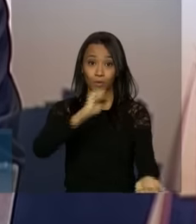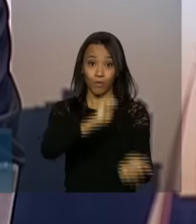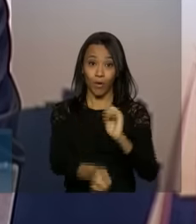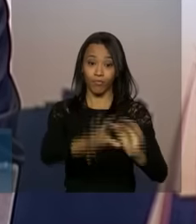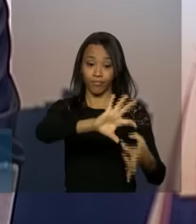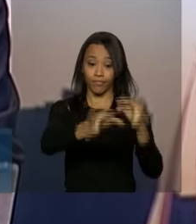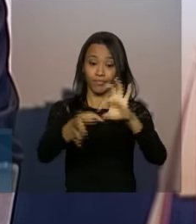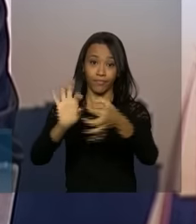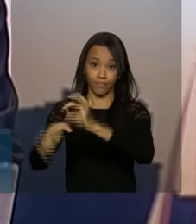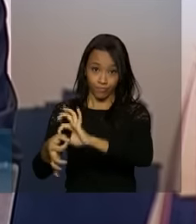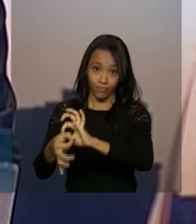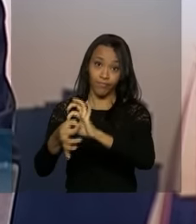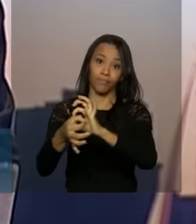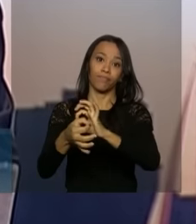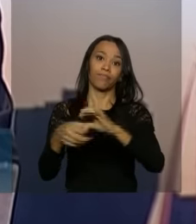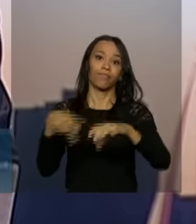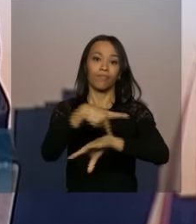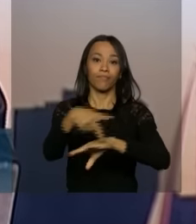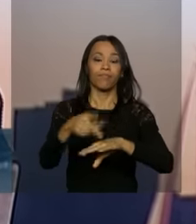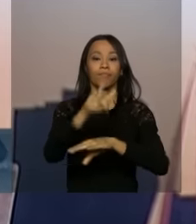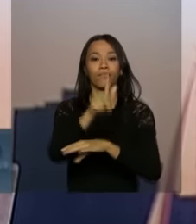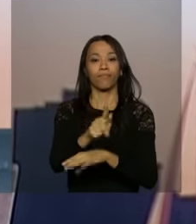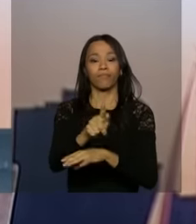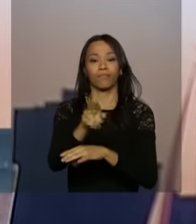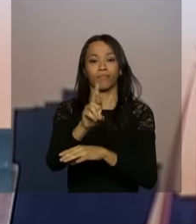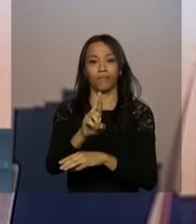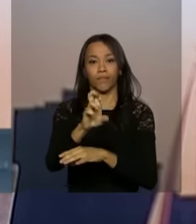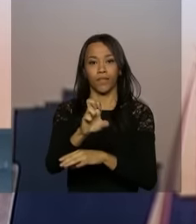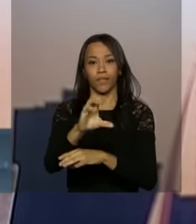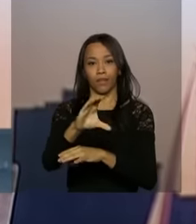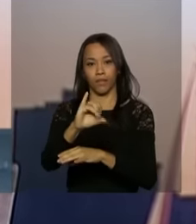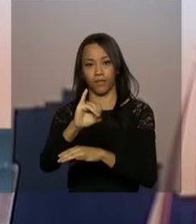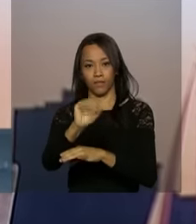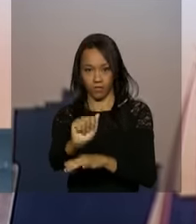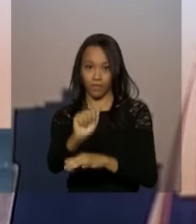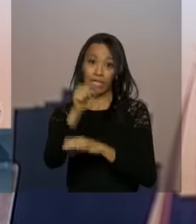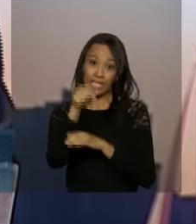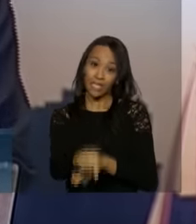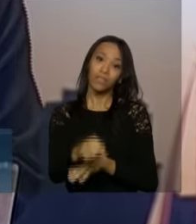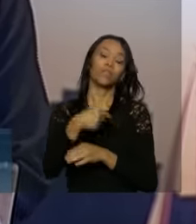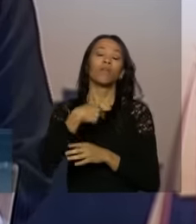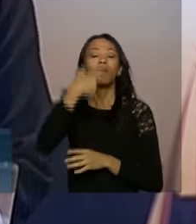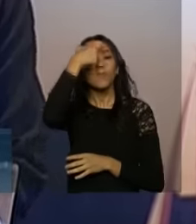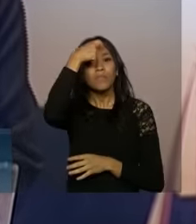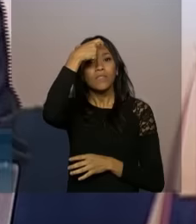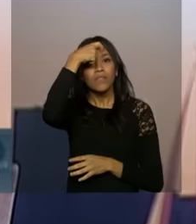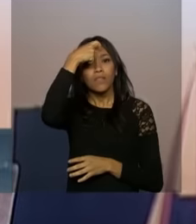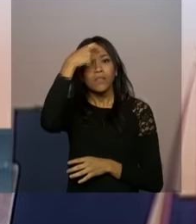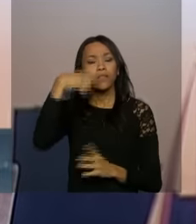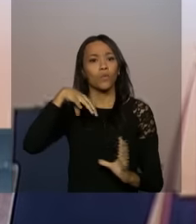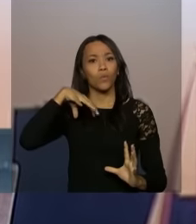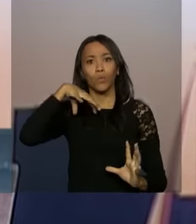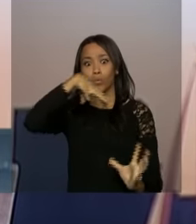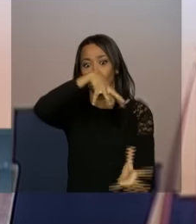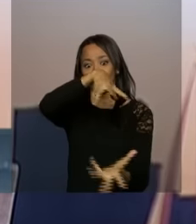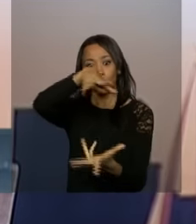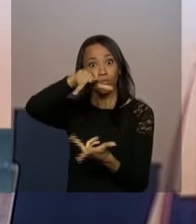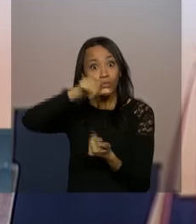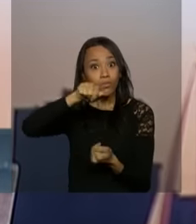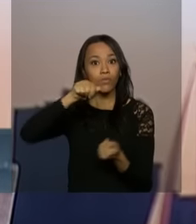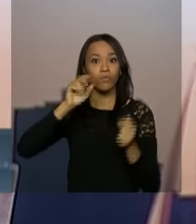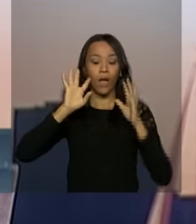isso, para nós também, essa é uma forte consciência. O mundo vai se dirigir para o